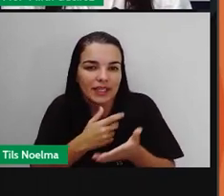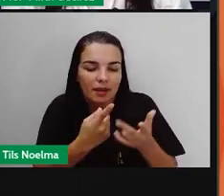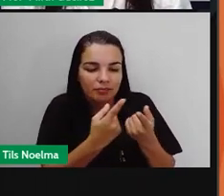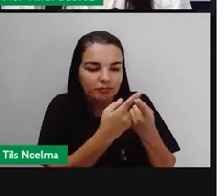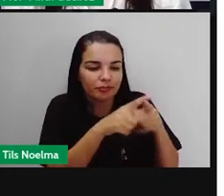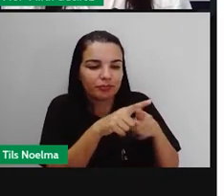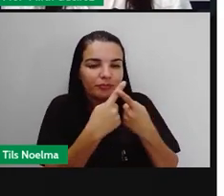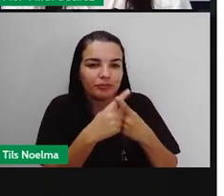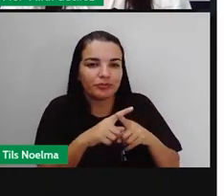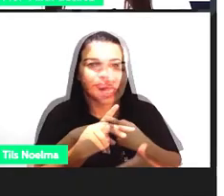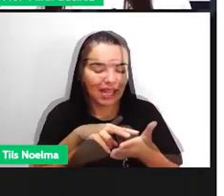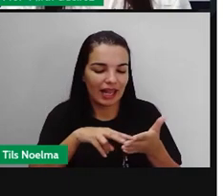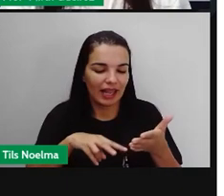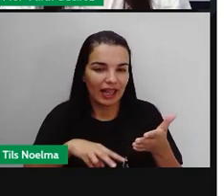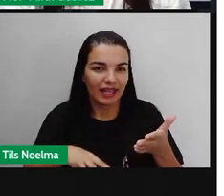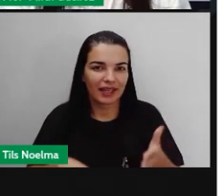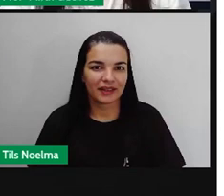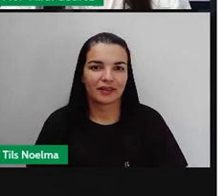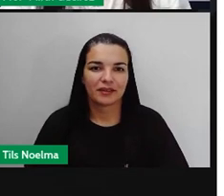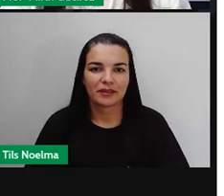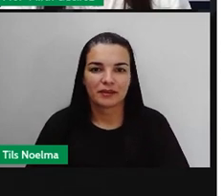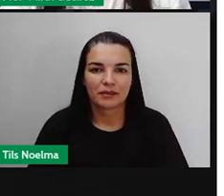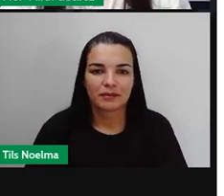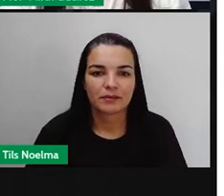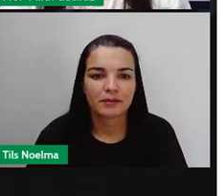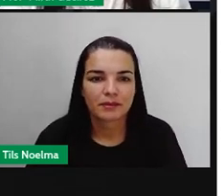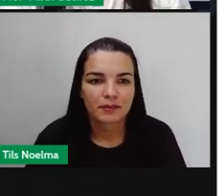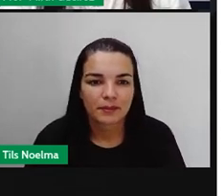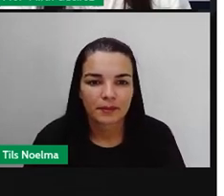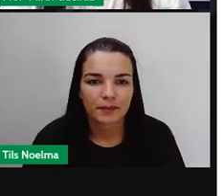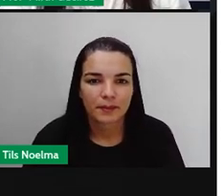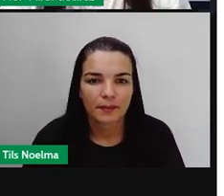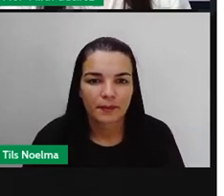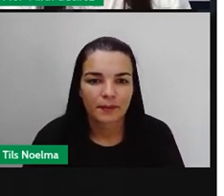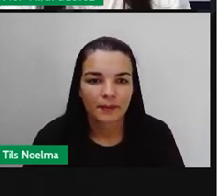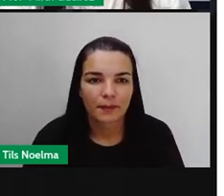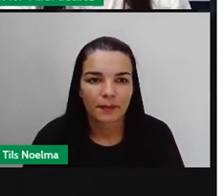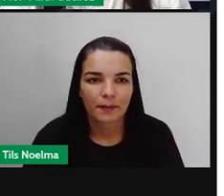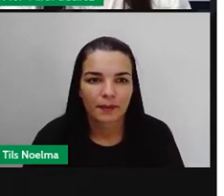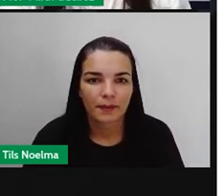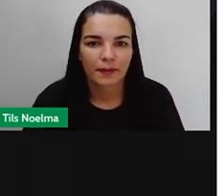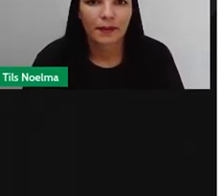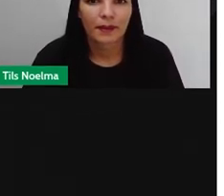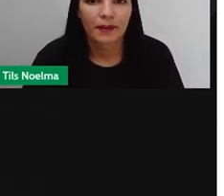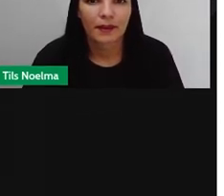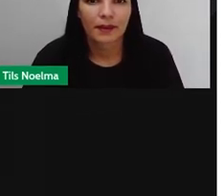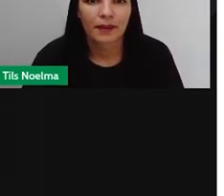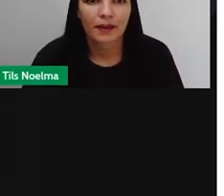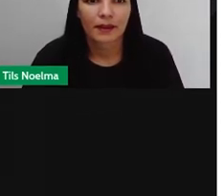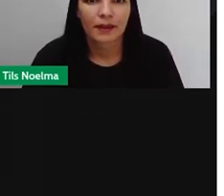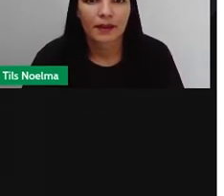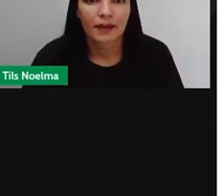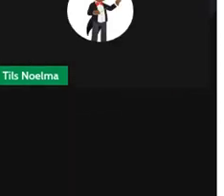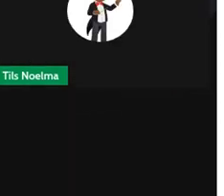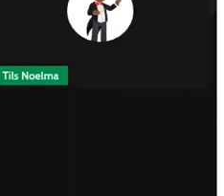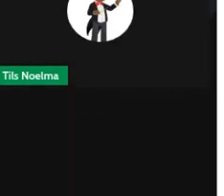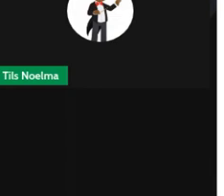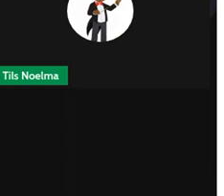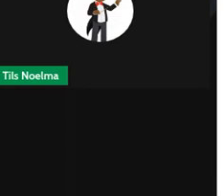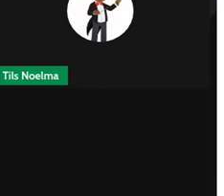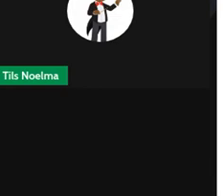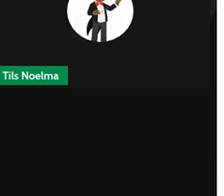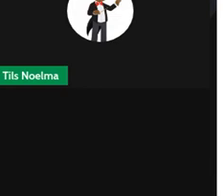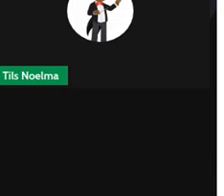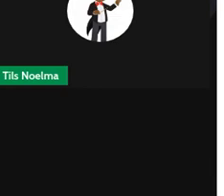Colossante. Vamos ler? Crianças, eu sou a professora Mirth e hoje irei contar para vocês o conto A